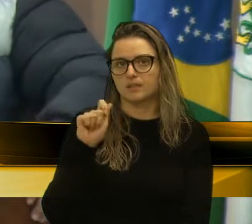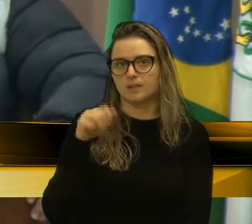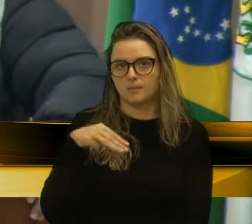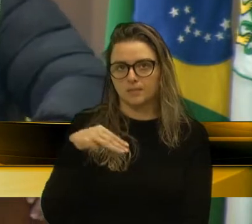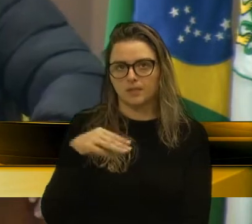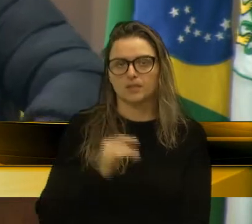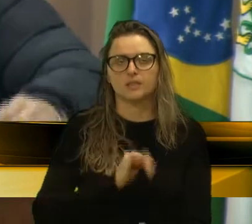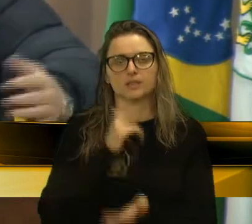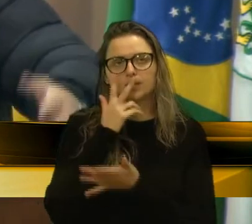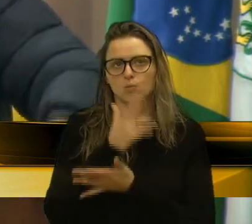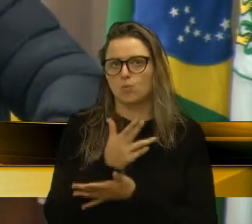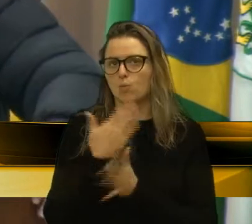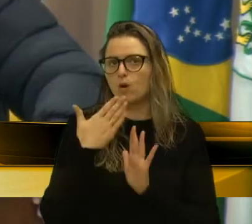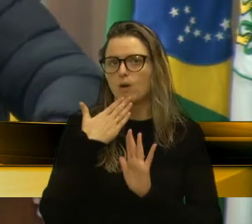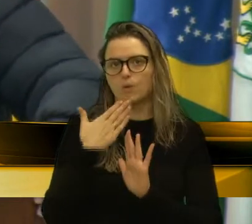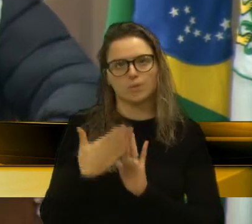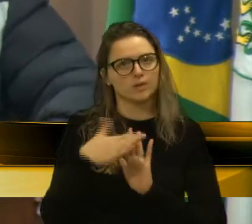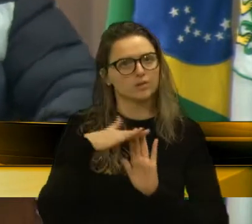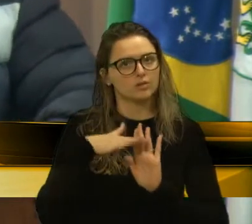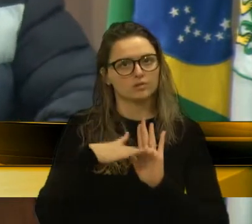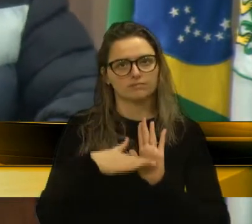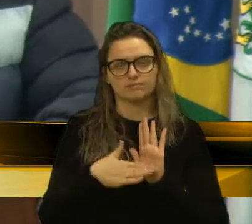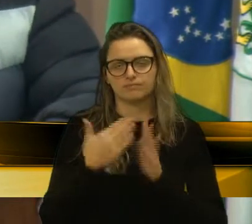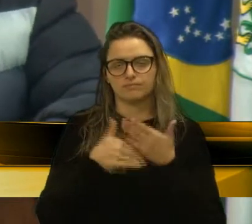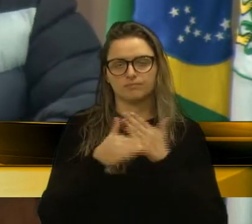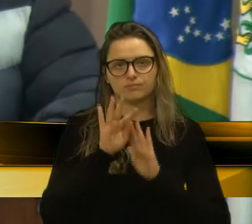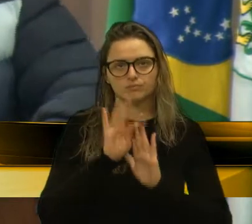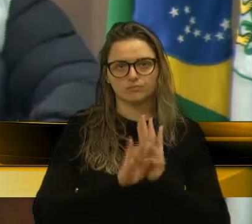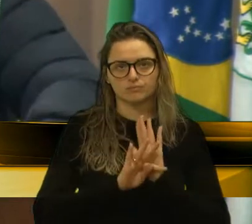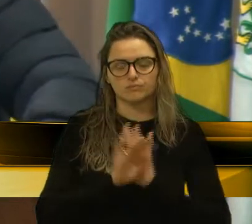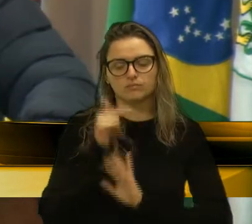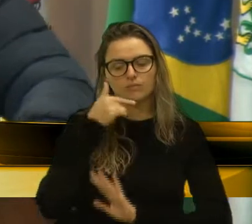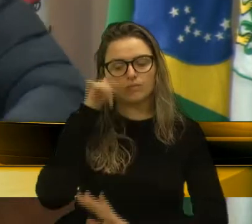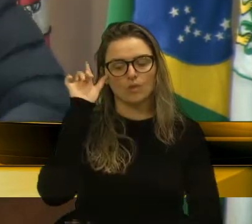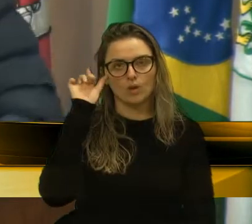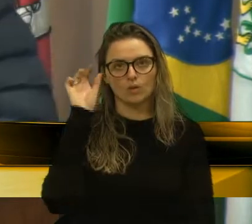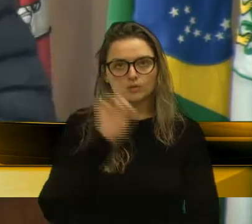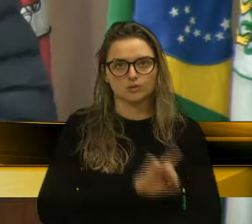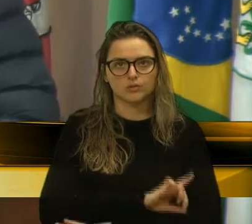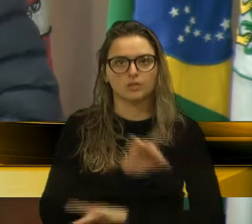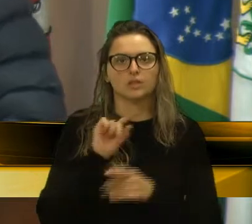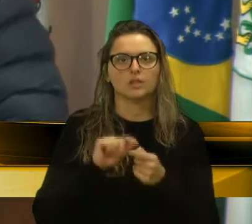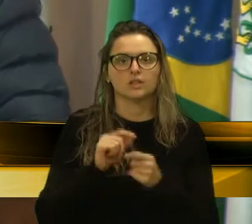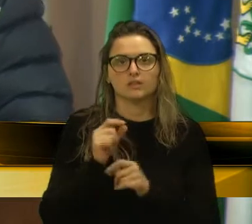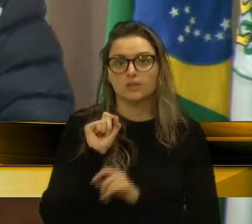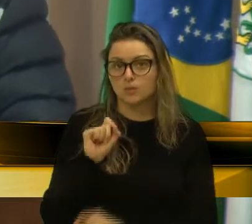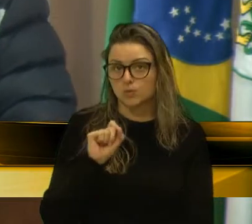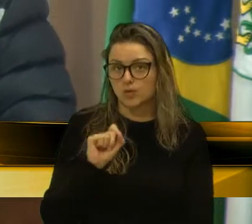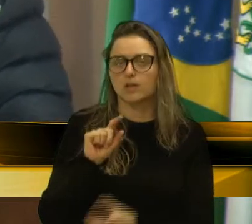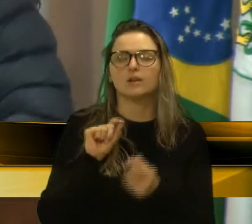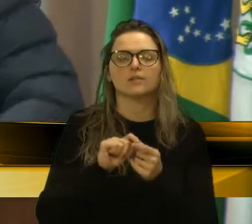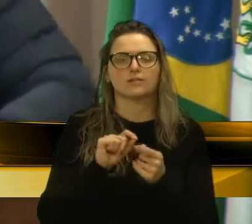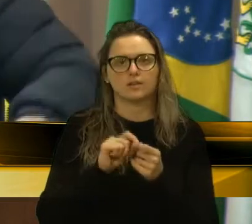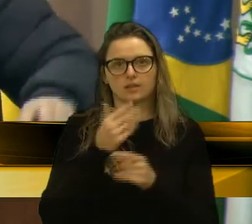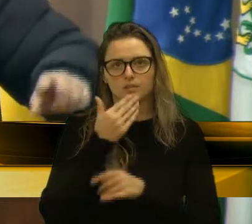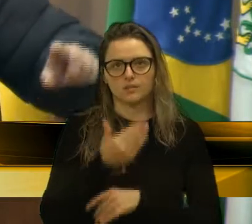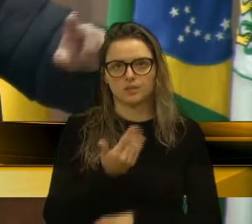conforme foi mandado, conforme foi solicitado. No dia de ontem fizemos o quê? Solicitamos,